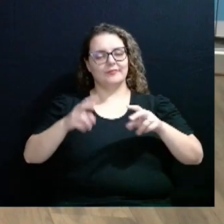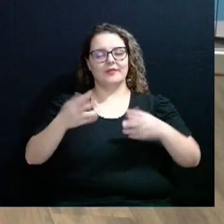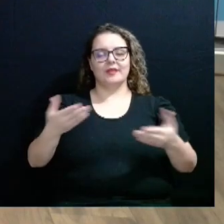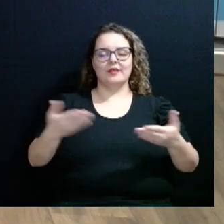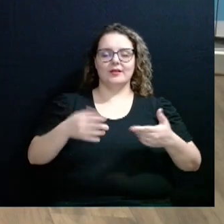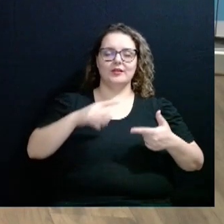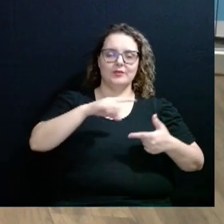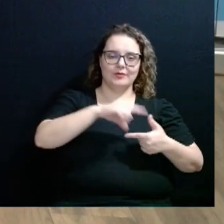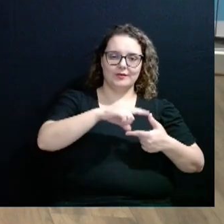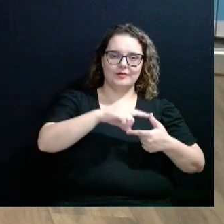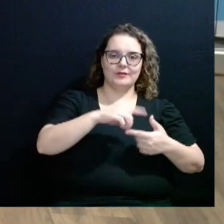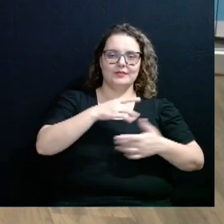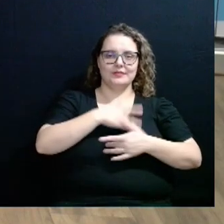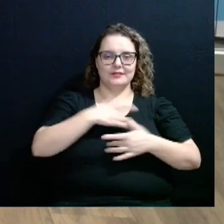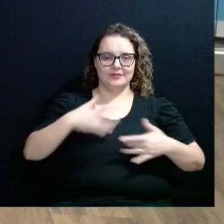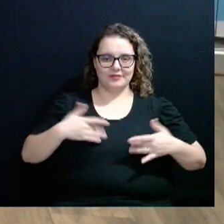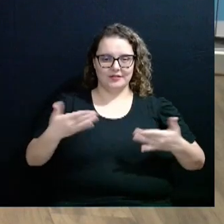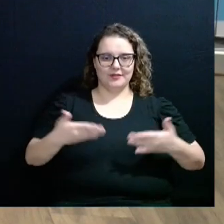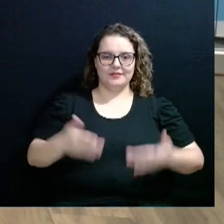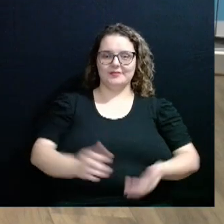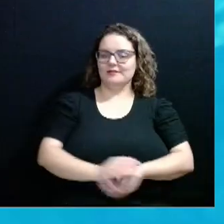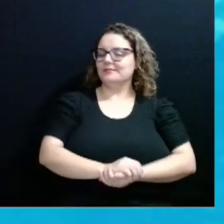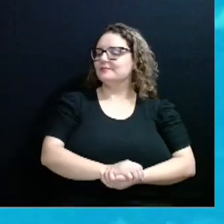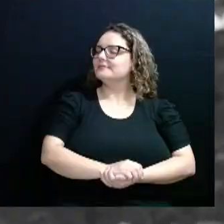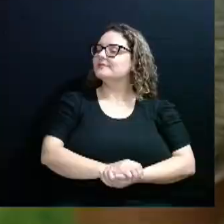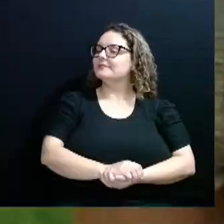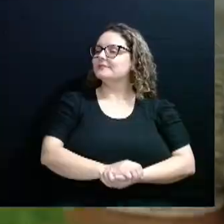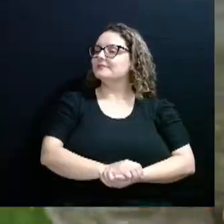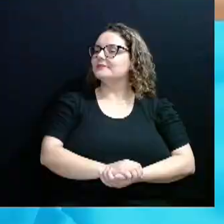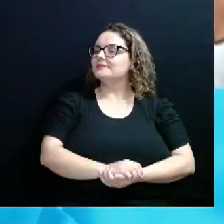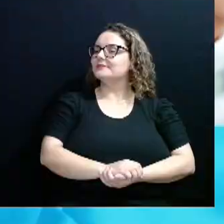quadro Saúde Agora.